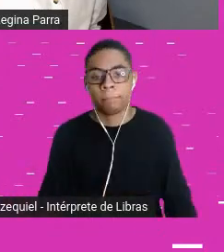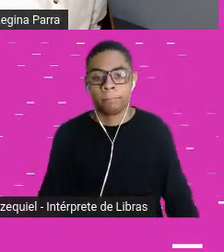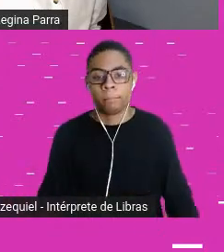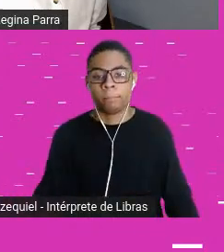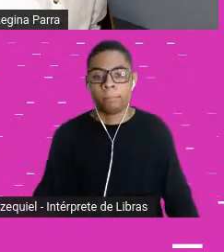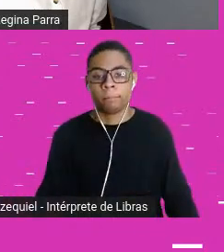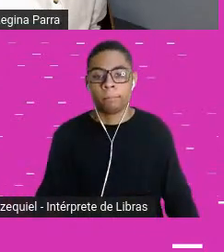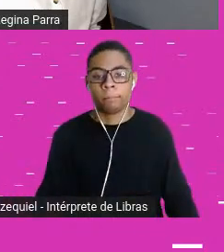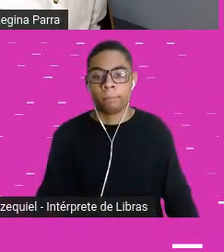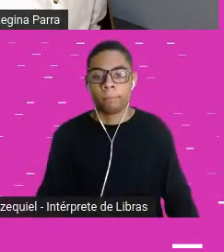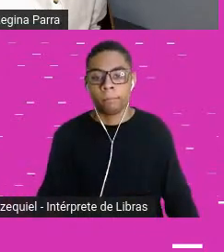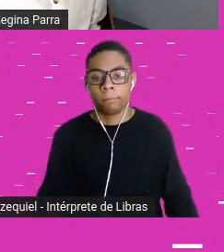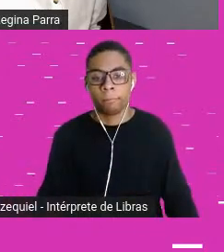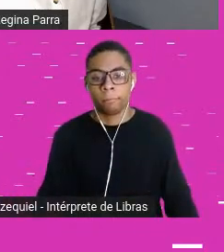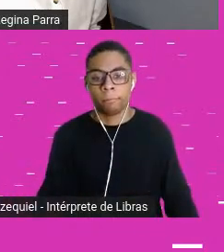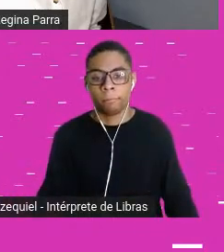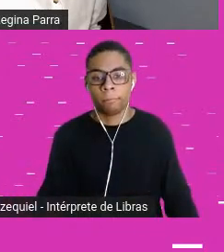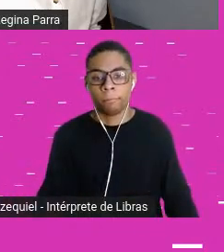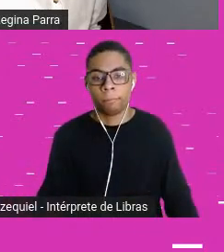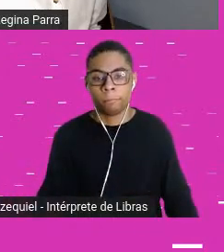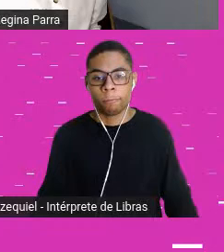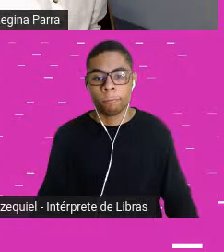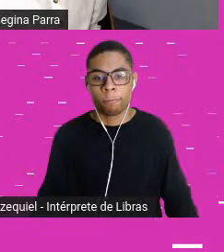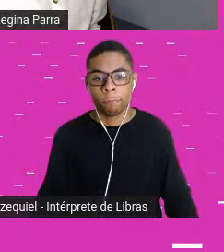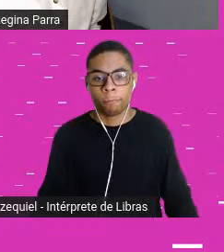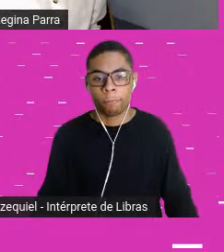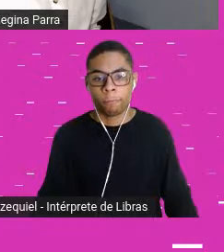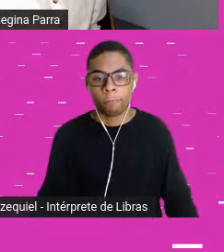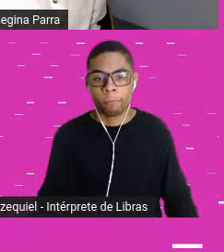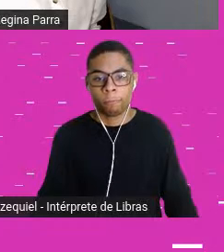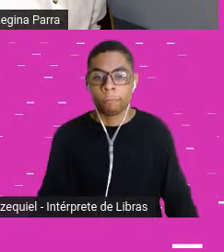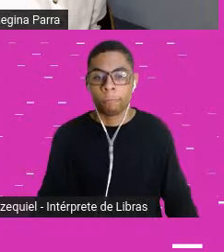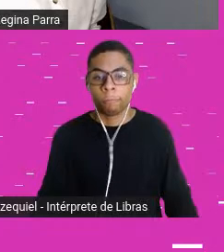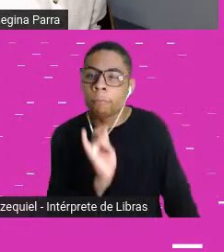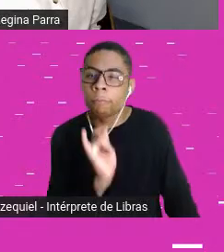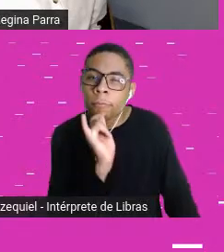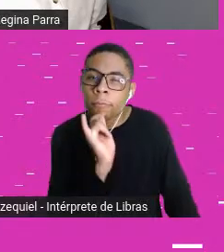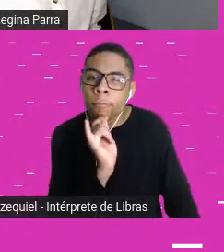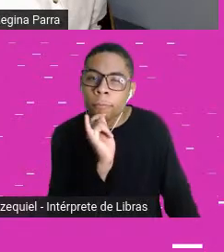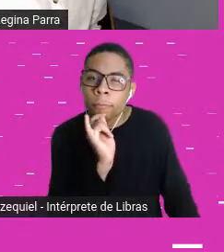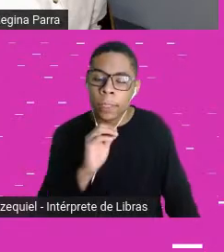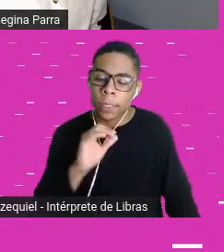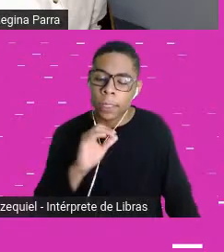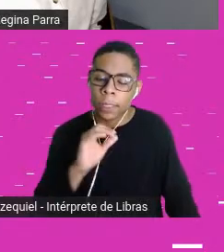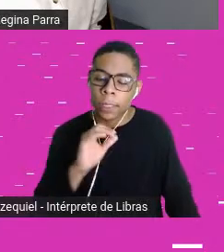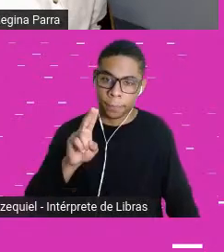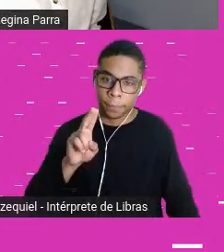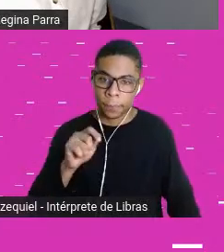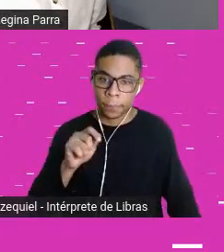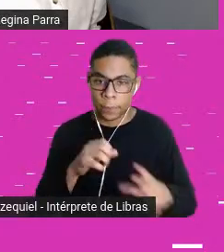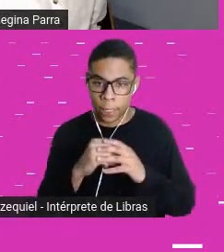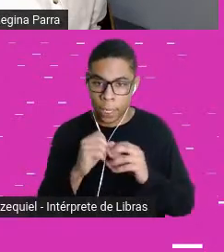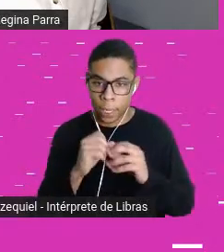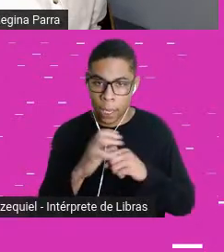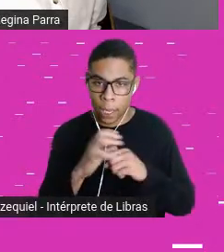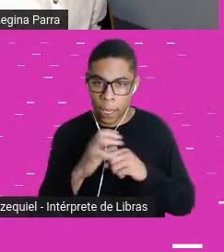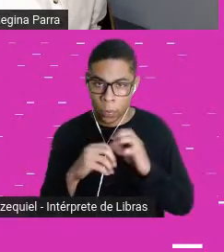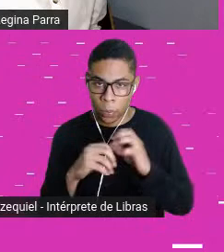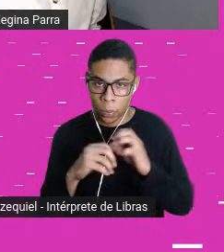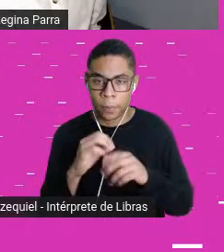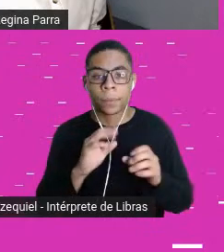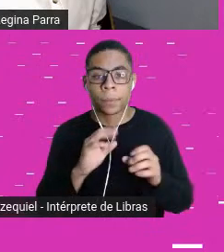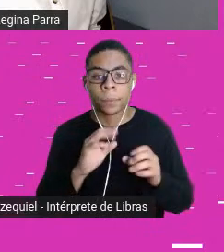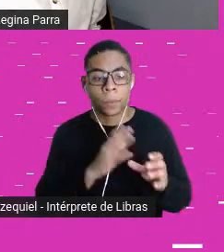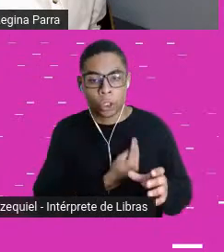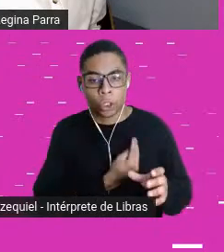Digamos assim, a célula já existia, e aí, em função do que aconteceu